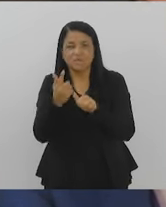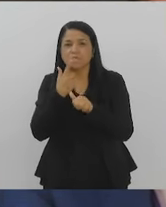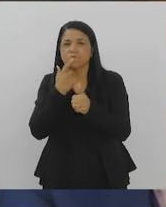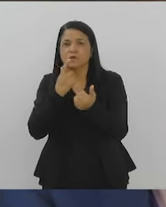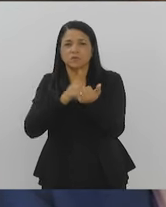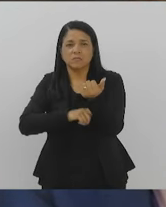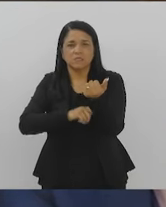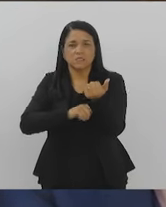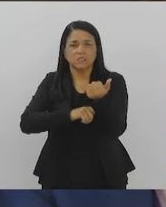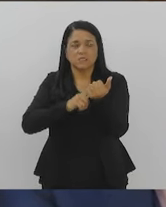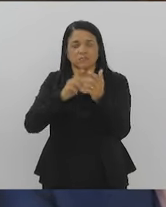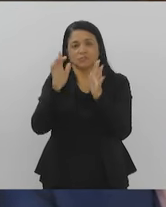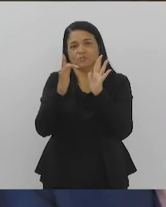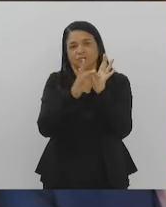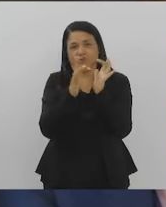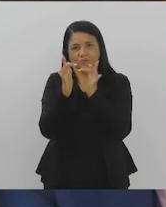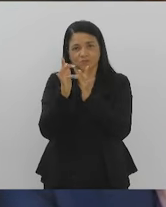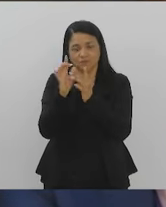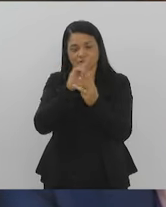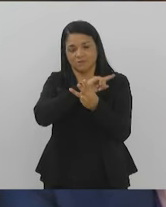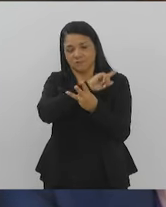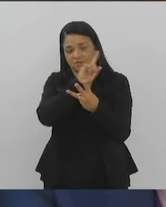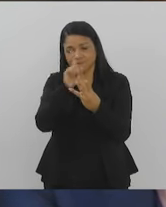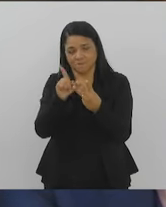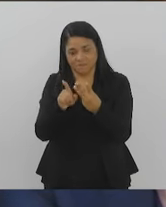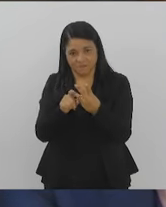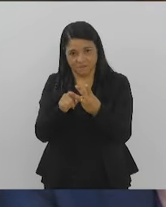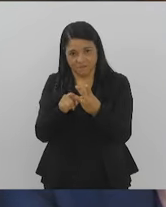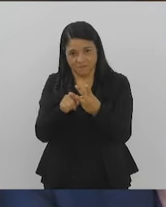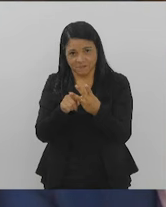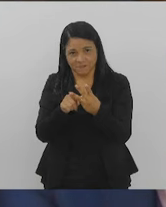Jesus. E a terceira,